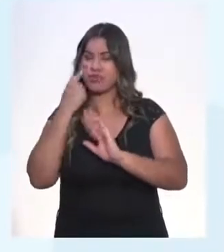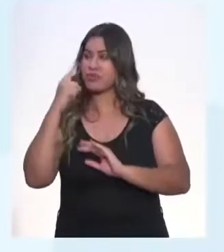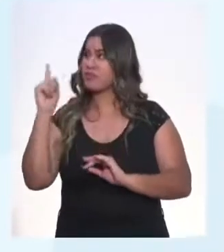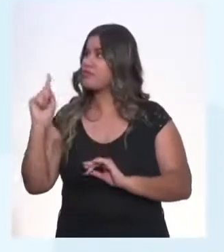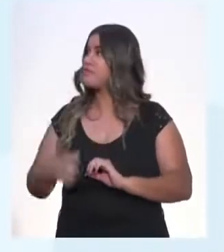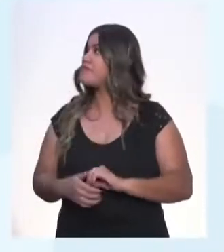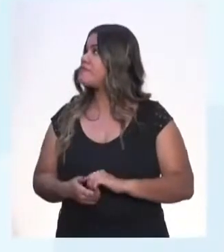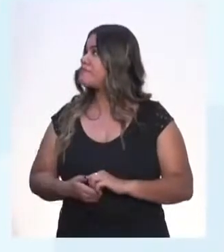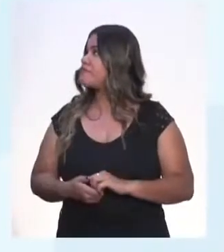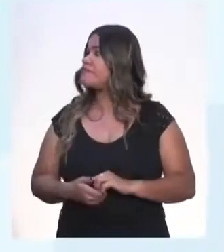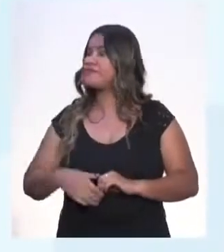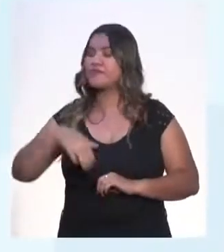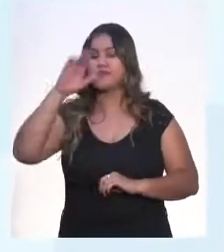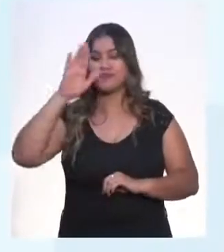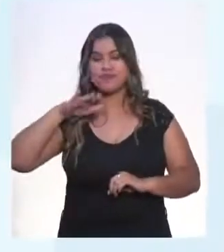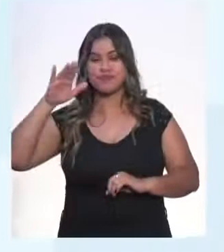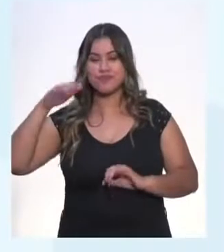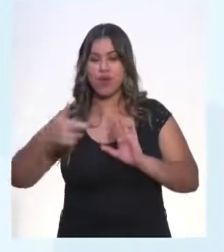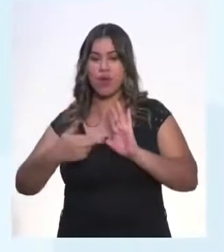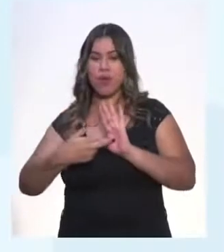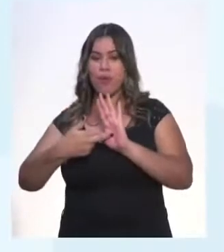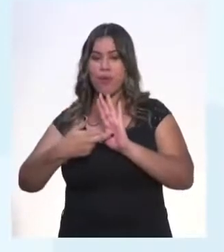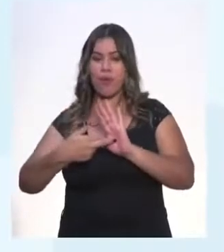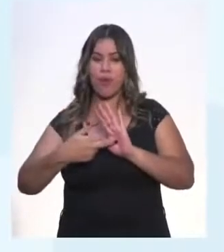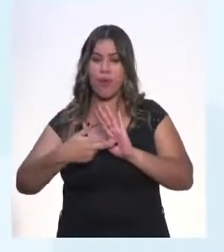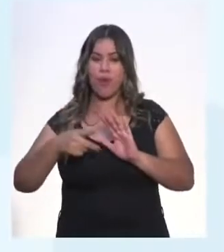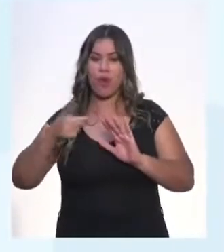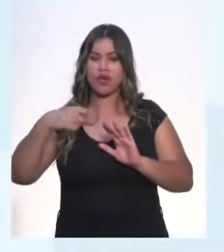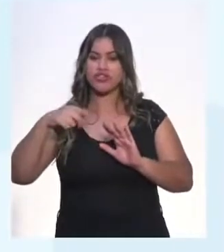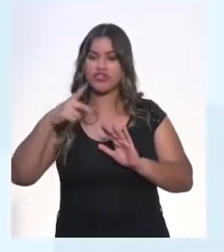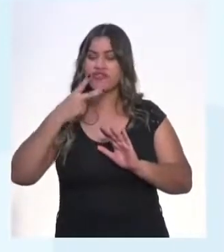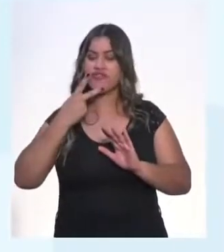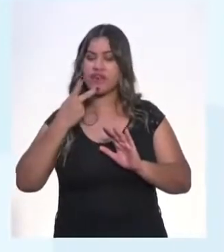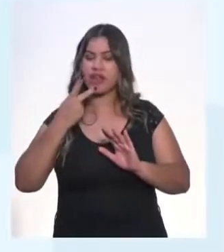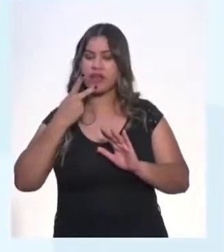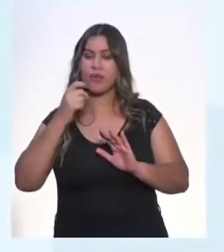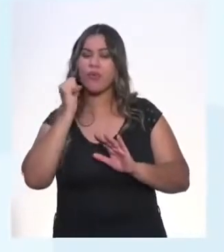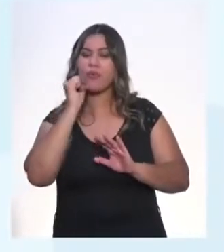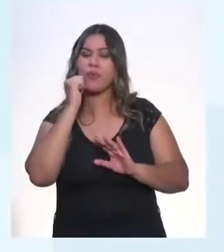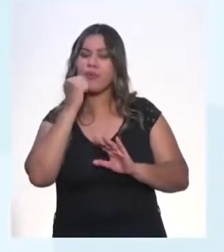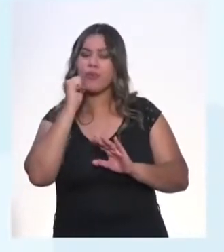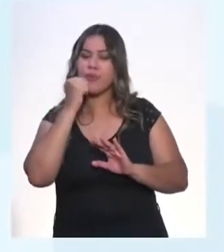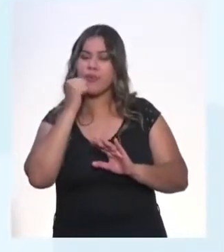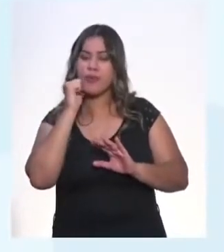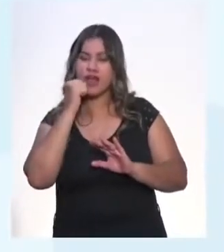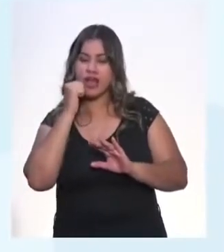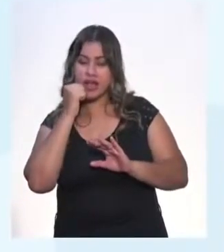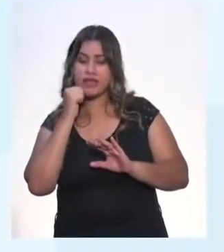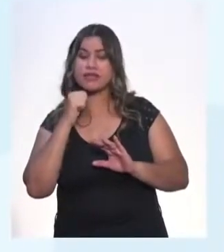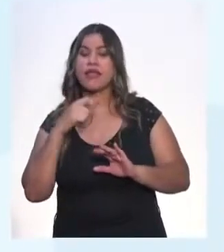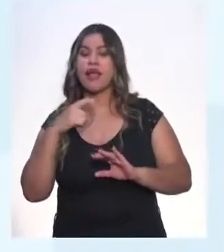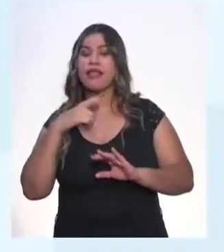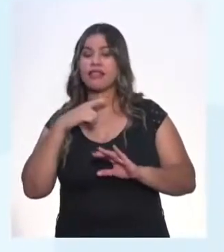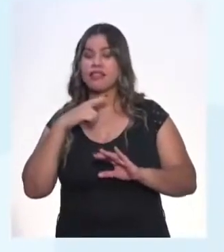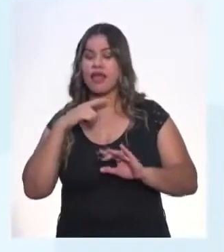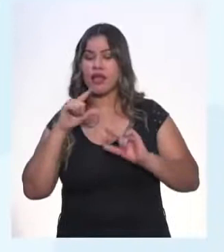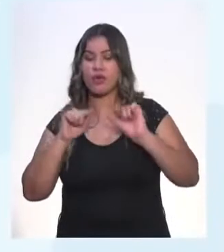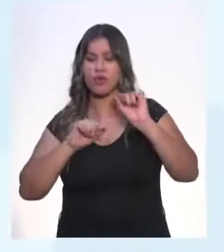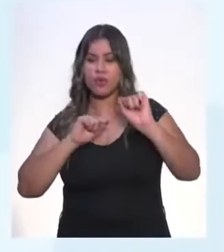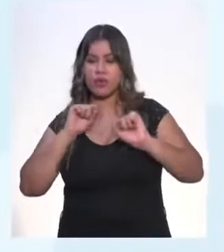vocês retrata, então, já que a gente está falando, né, de ciências empíricas, a gente tem aí